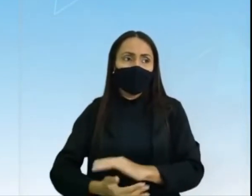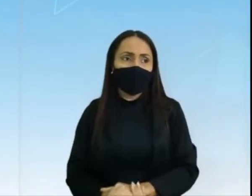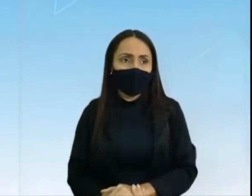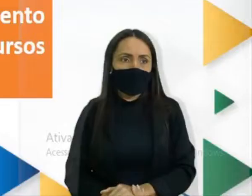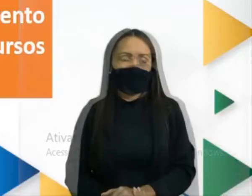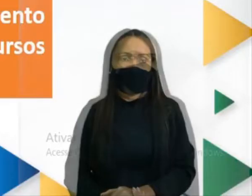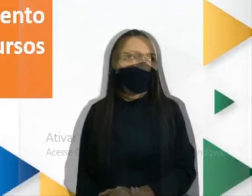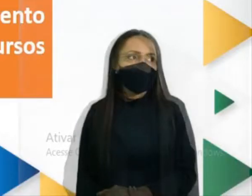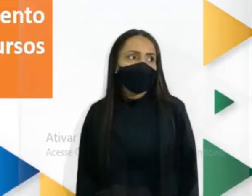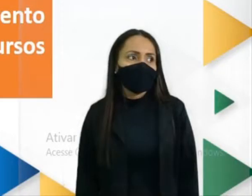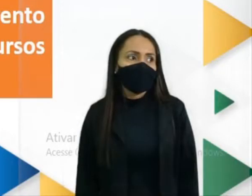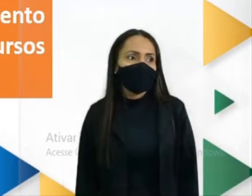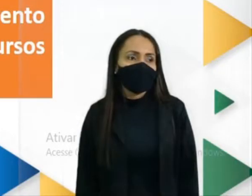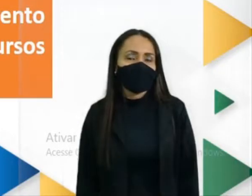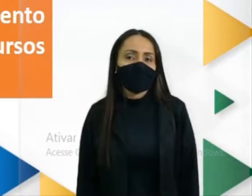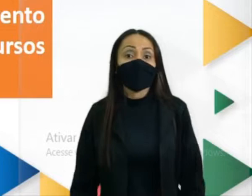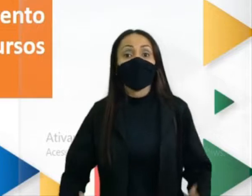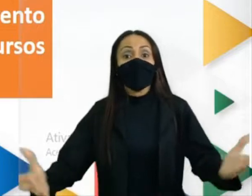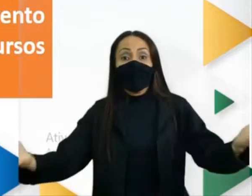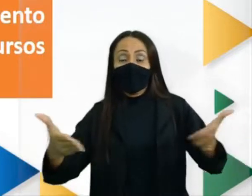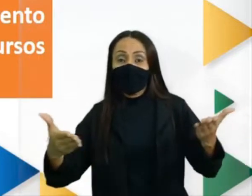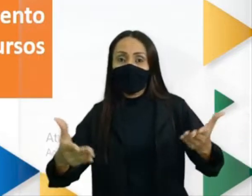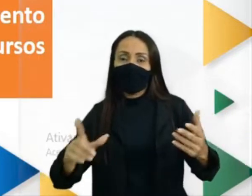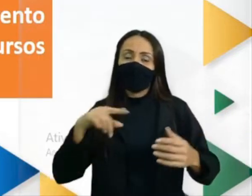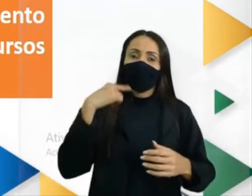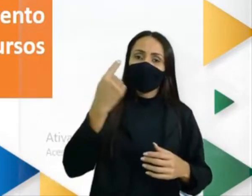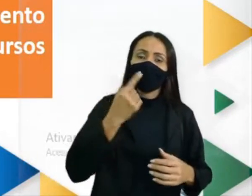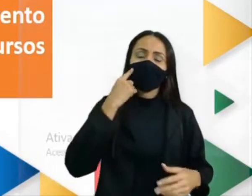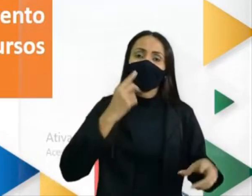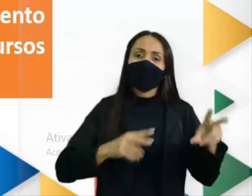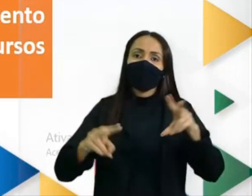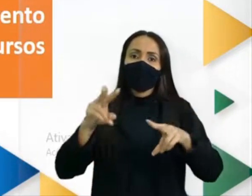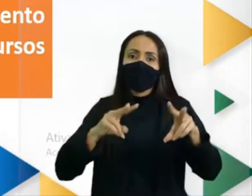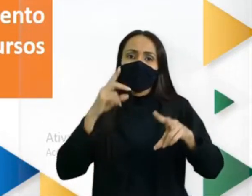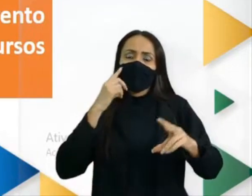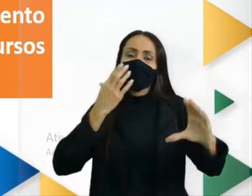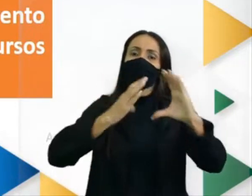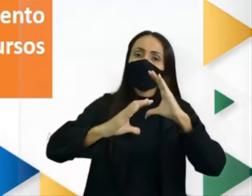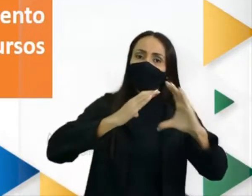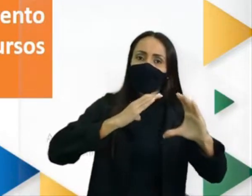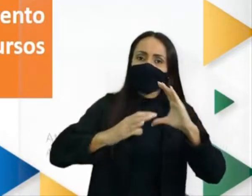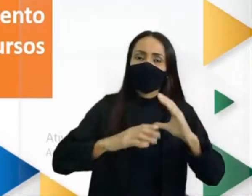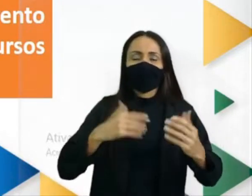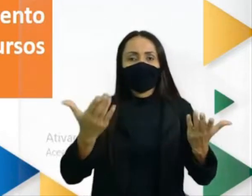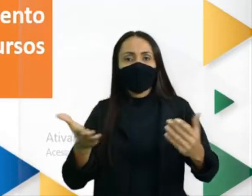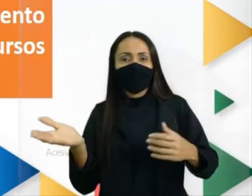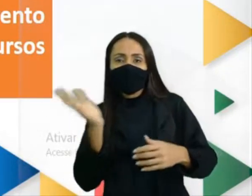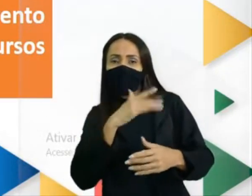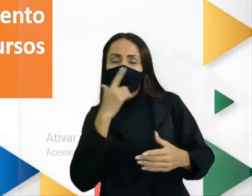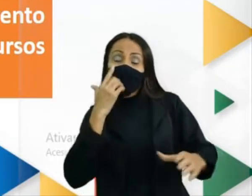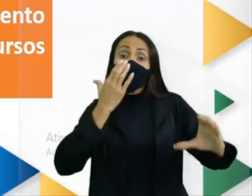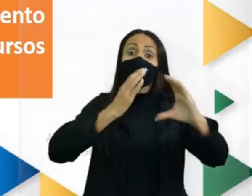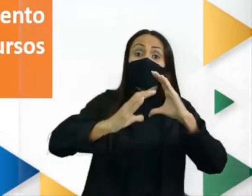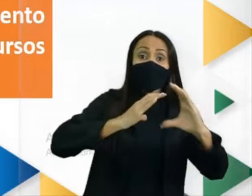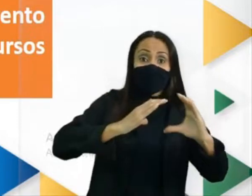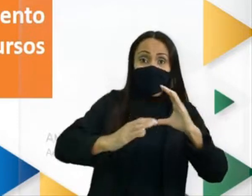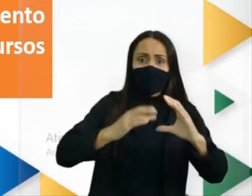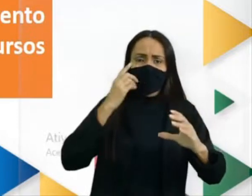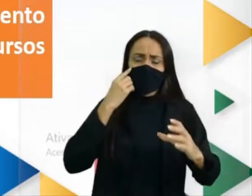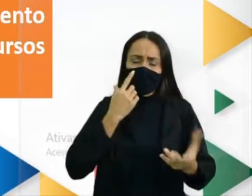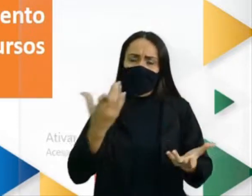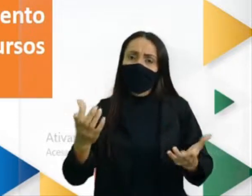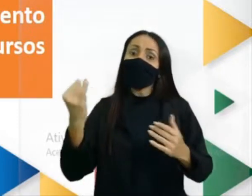da comunicação. E agora nós vamos ver a questão da comunicação. Vamos lá. A comunicação é um